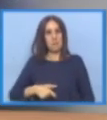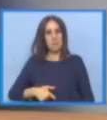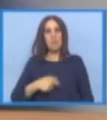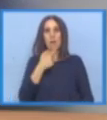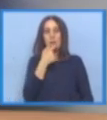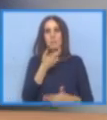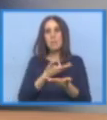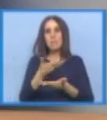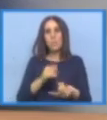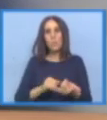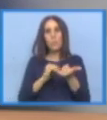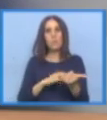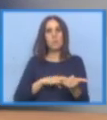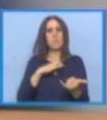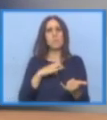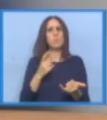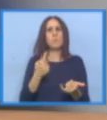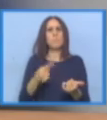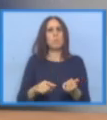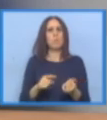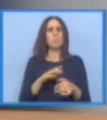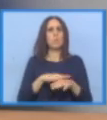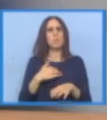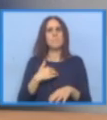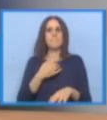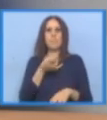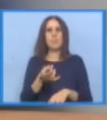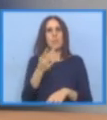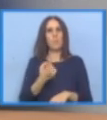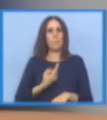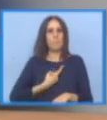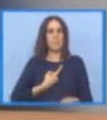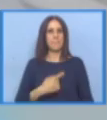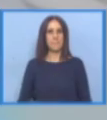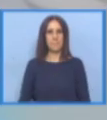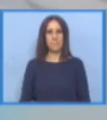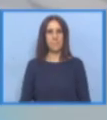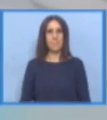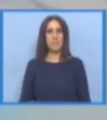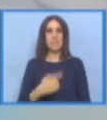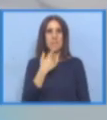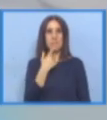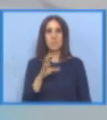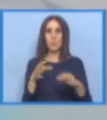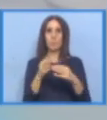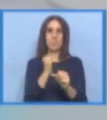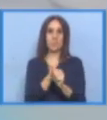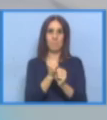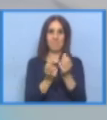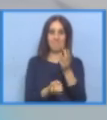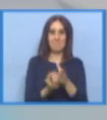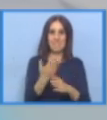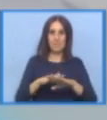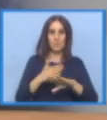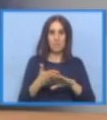esta relação de proximidade e de confiança e não apenas por um descargo de consciência ou por uma obrigação histórica. Ao fim e ao cabo, é a constituição de um grupo de trabalho e reforçar esse grupo de